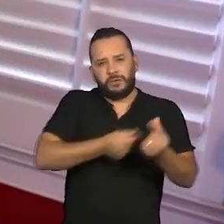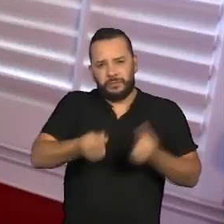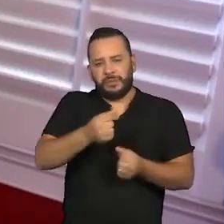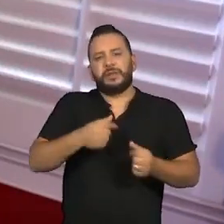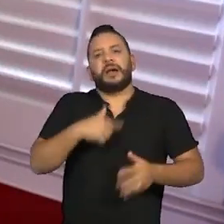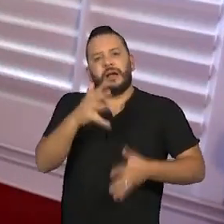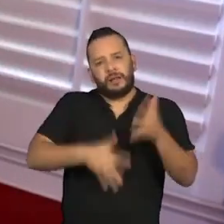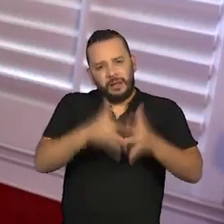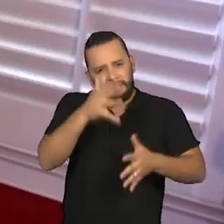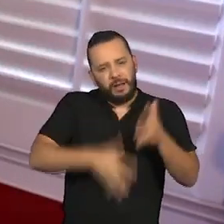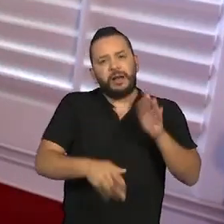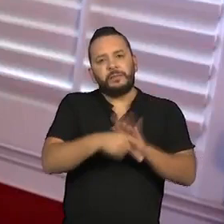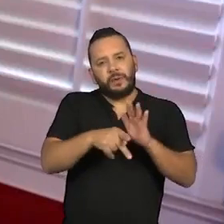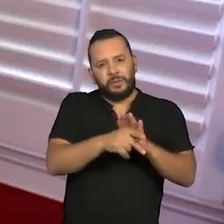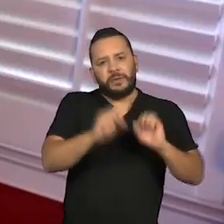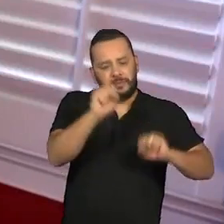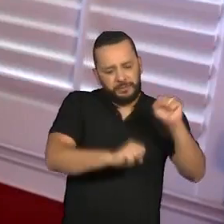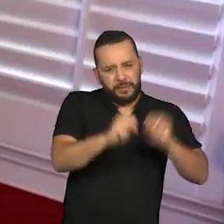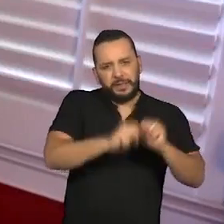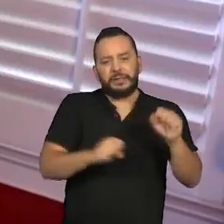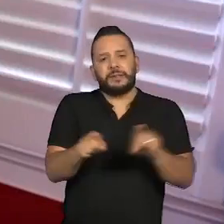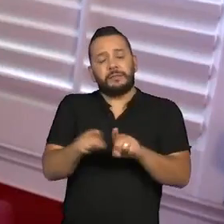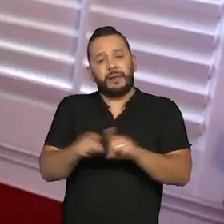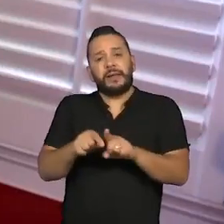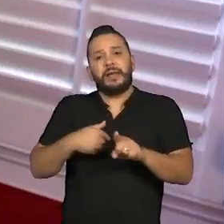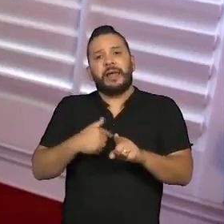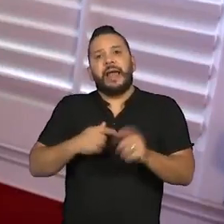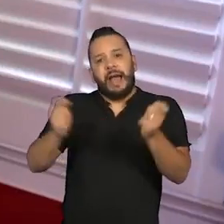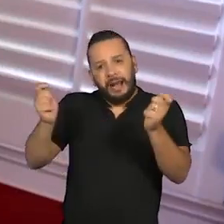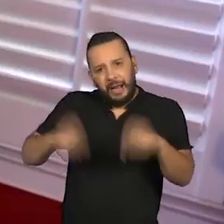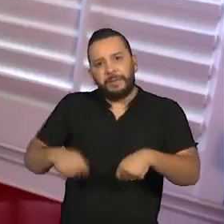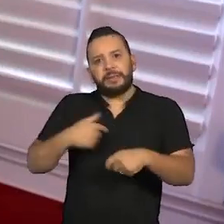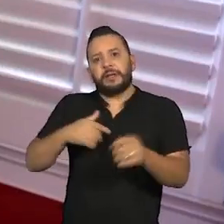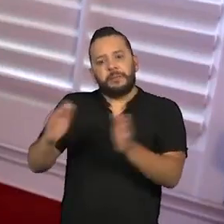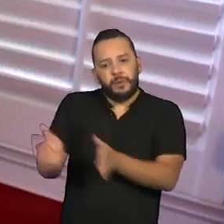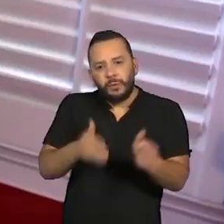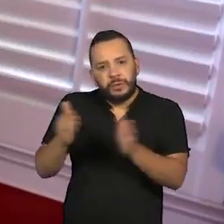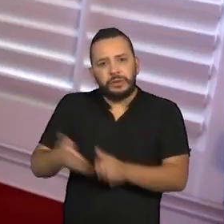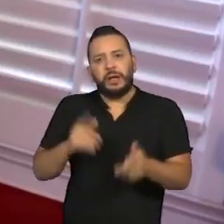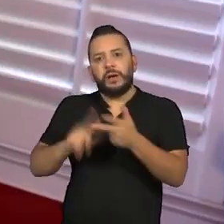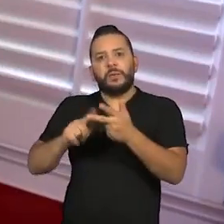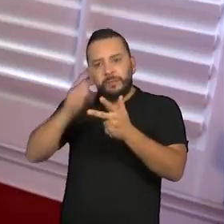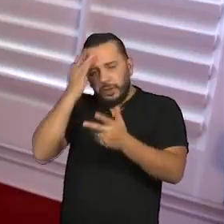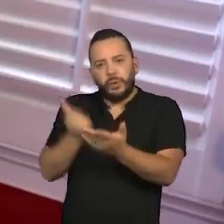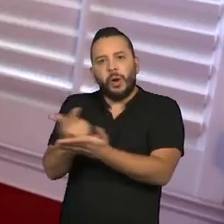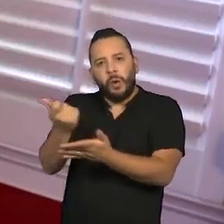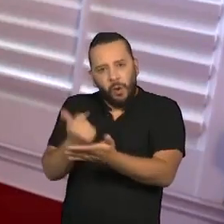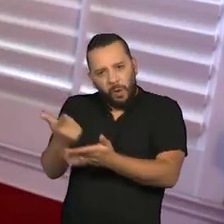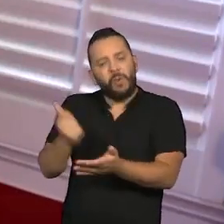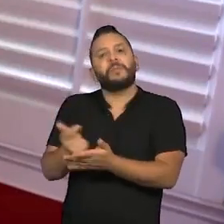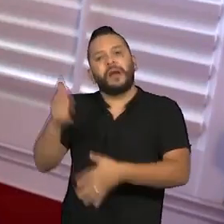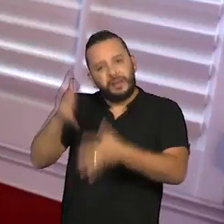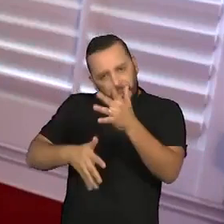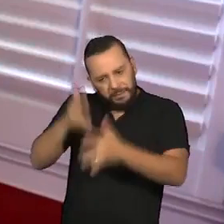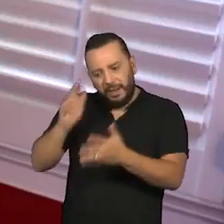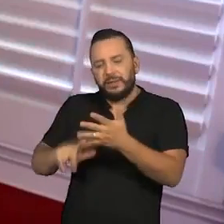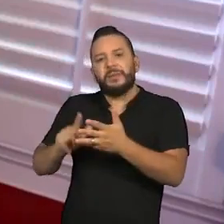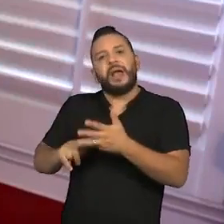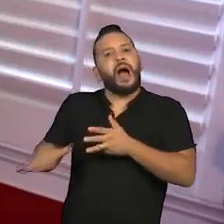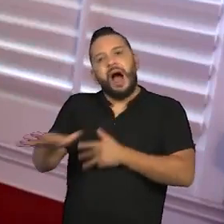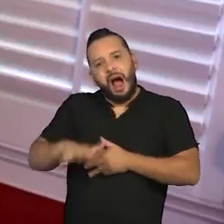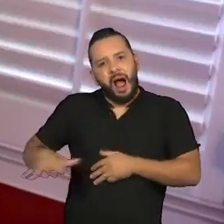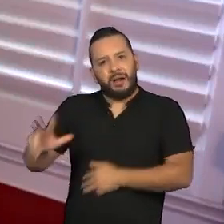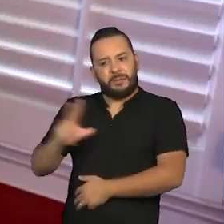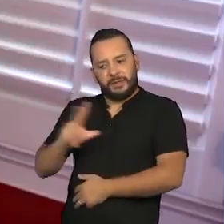empresas, abala a capacidade de produção, abala os consumidores, abala os investidores, e o setor privado entra